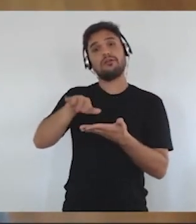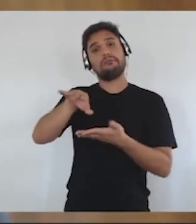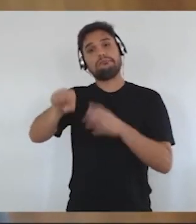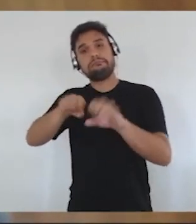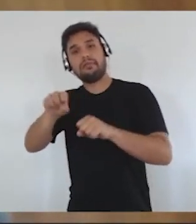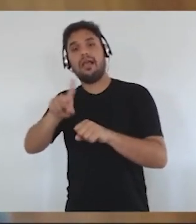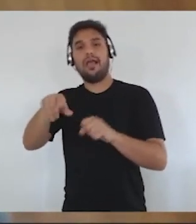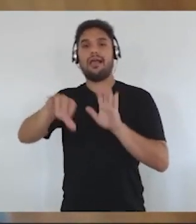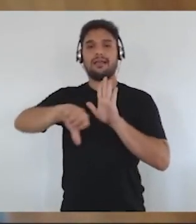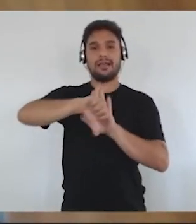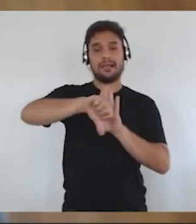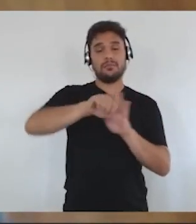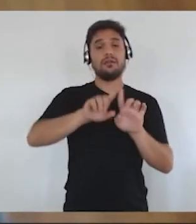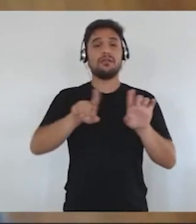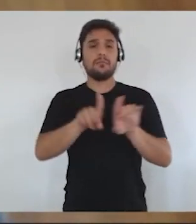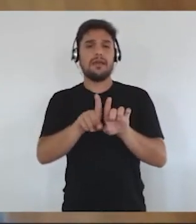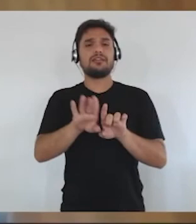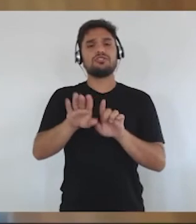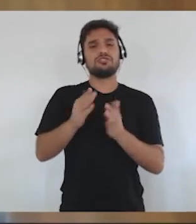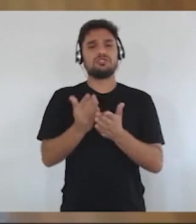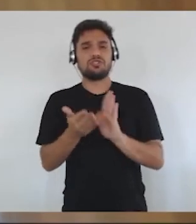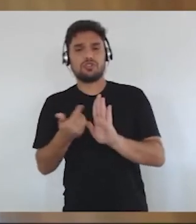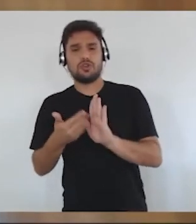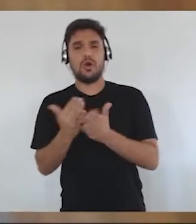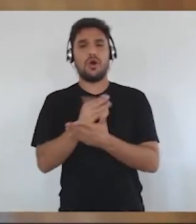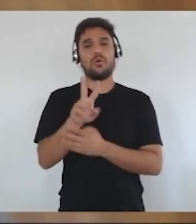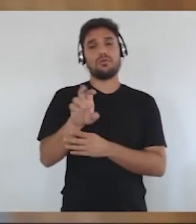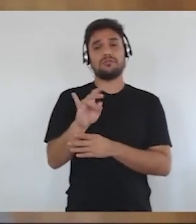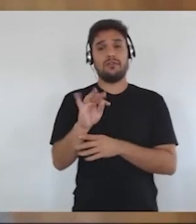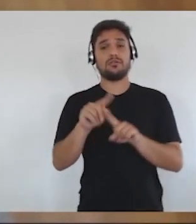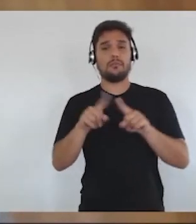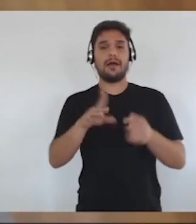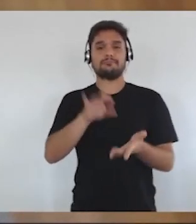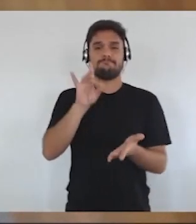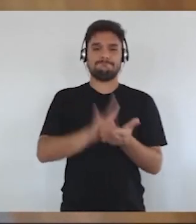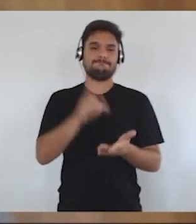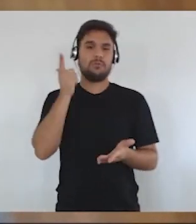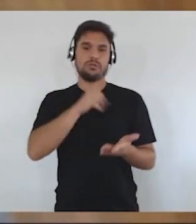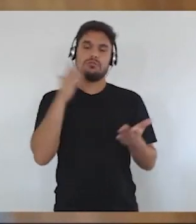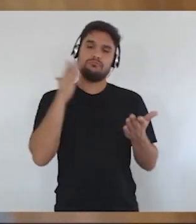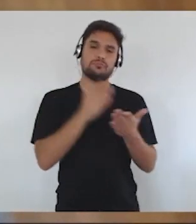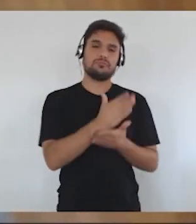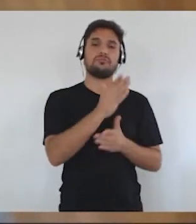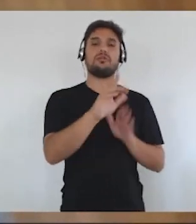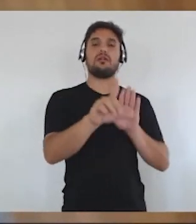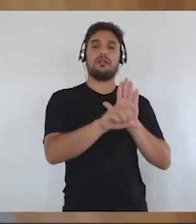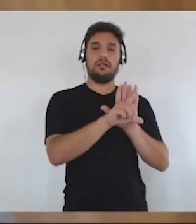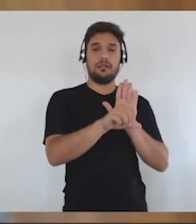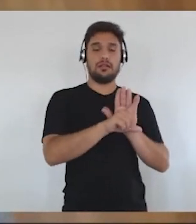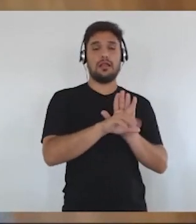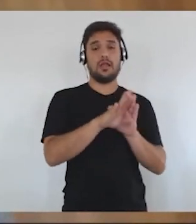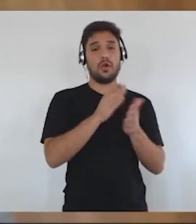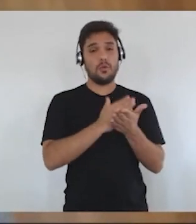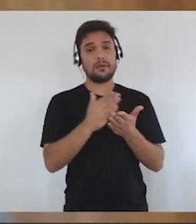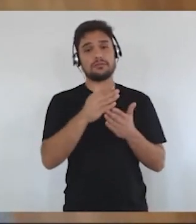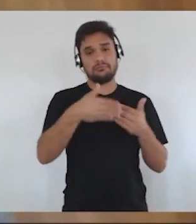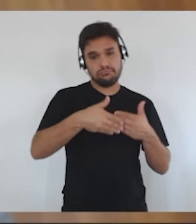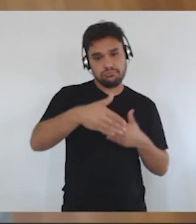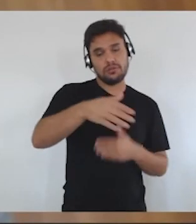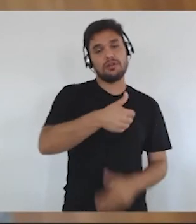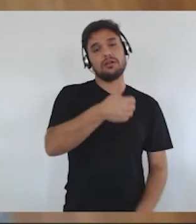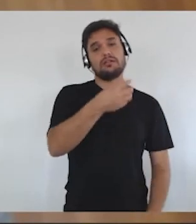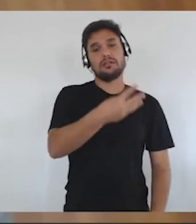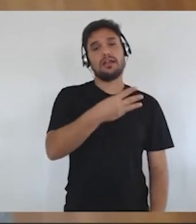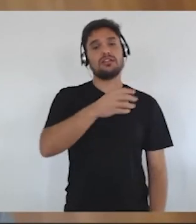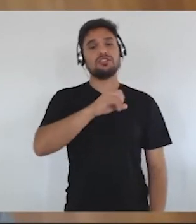de contratempos, com derrubado de veto, etc., mas acabou sendo lei editada e com vigor a partir do dia 3 de janeiro